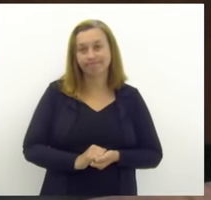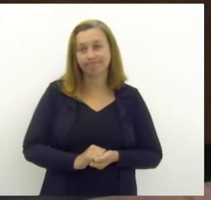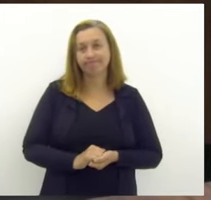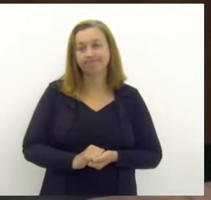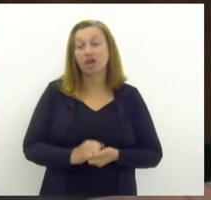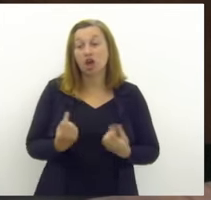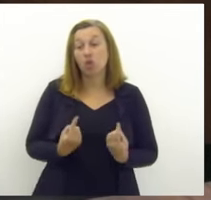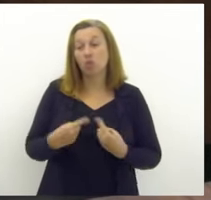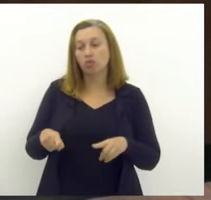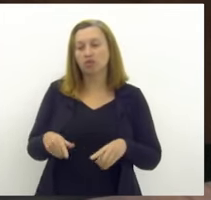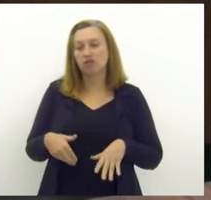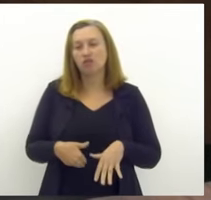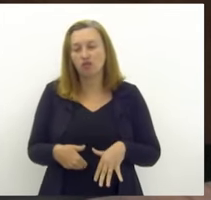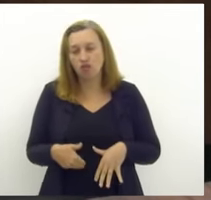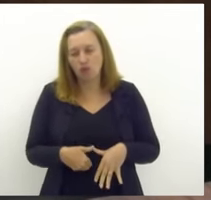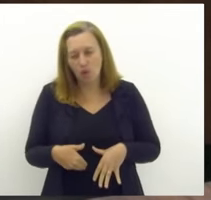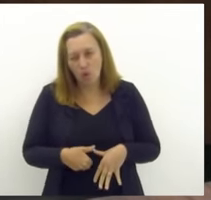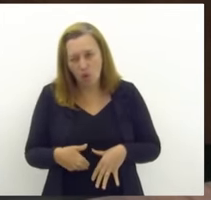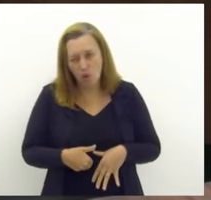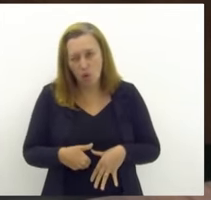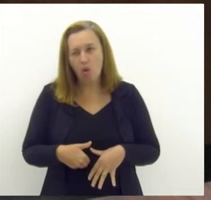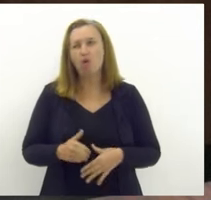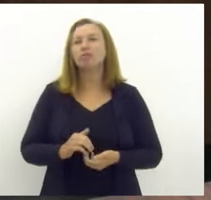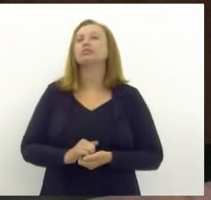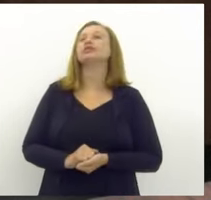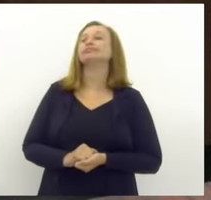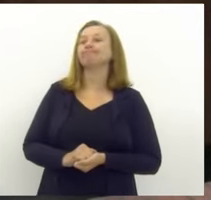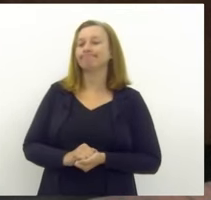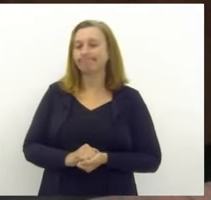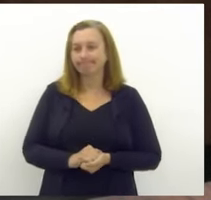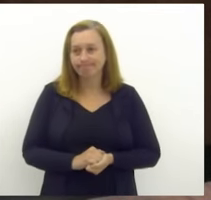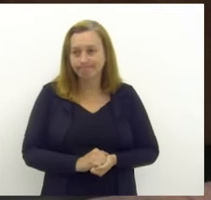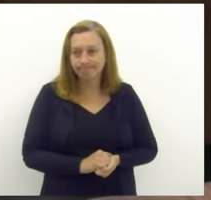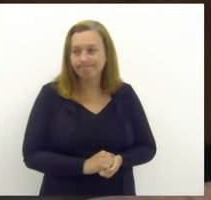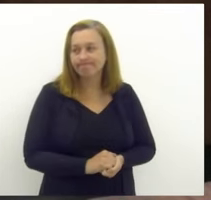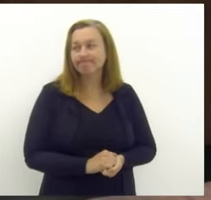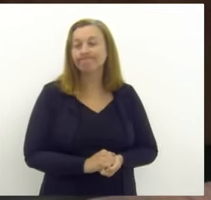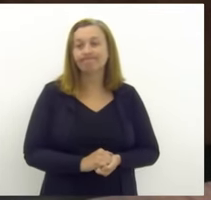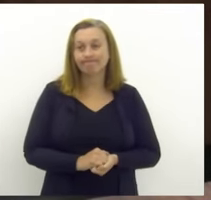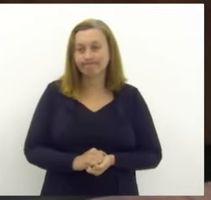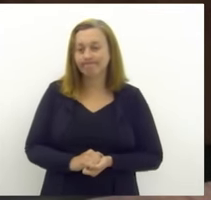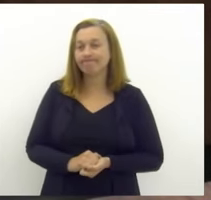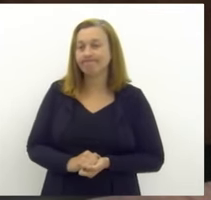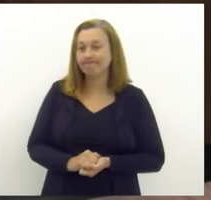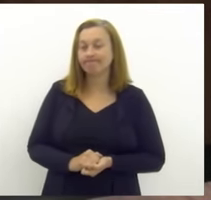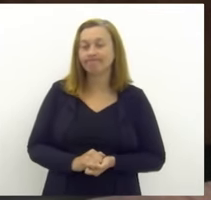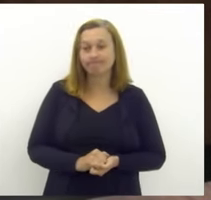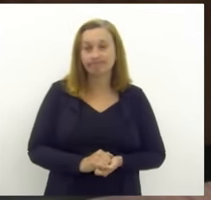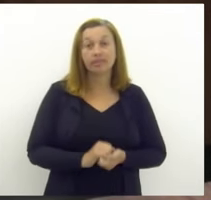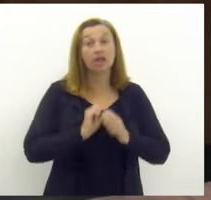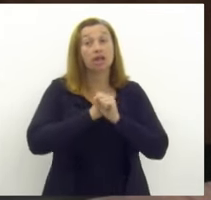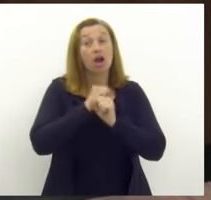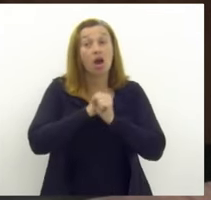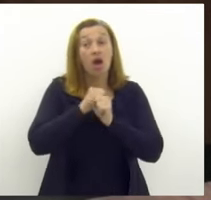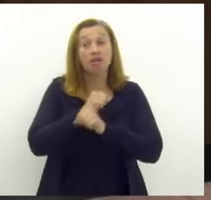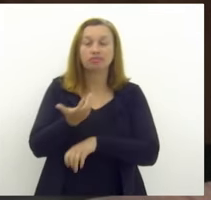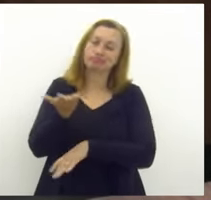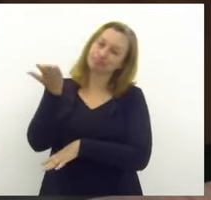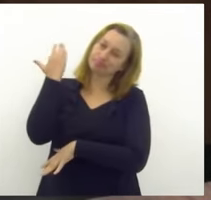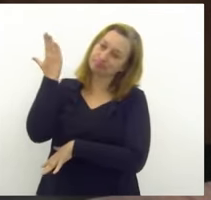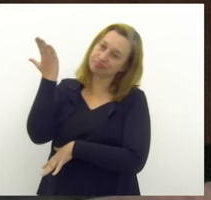contra fome campanha da Cidadania e lembrei que há muitos anos